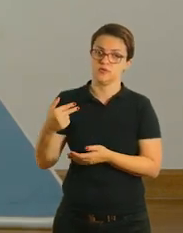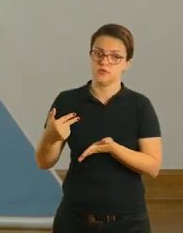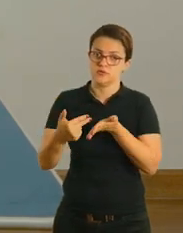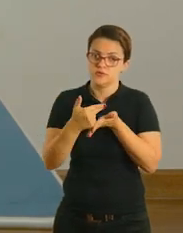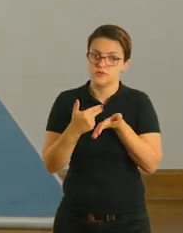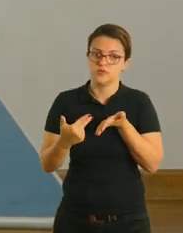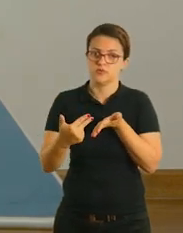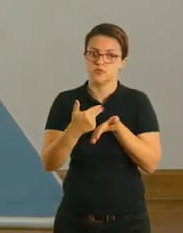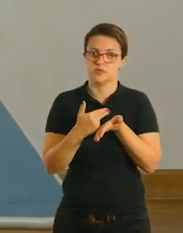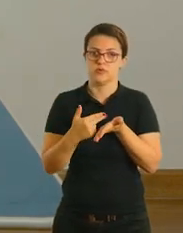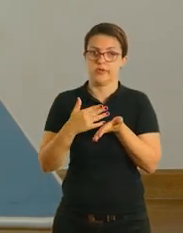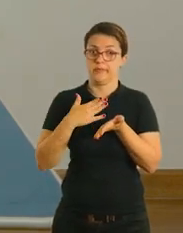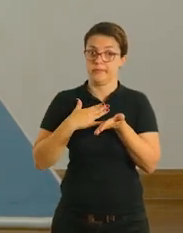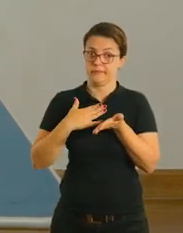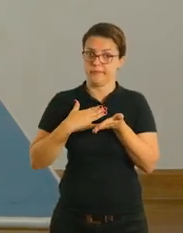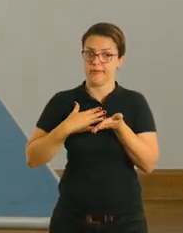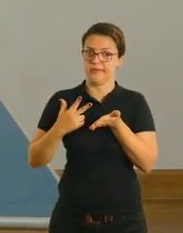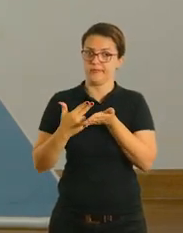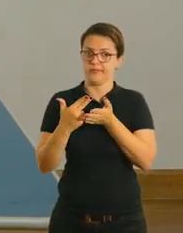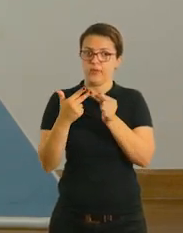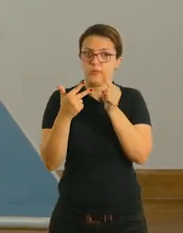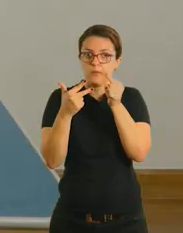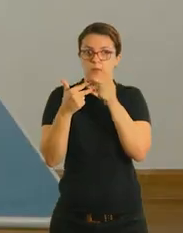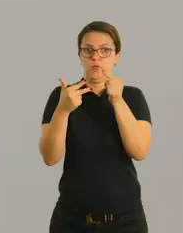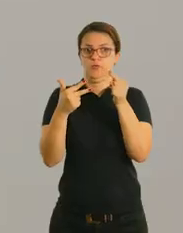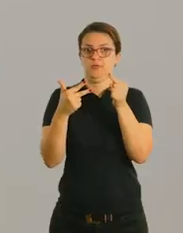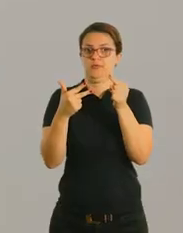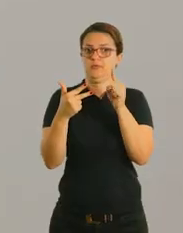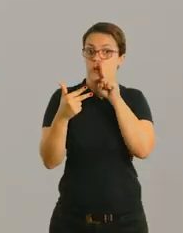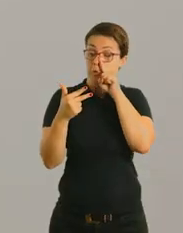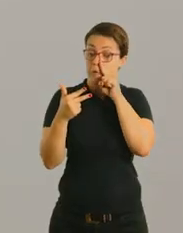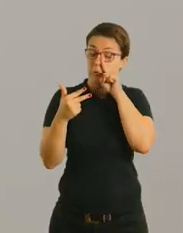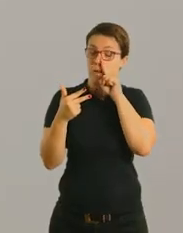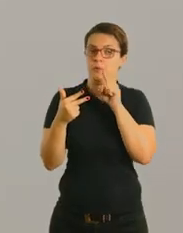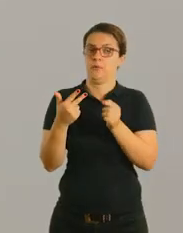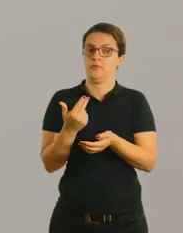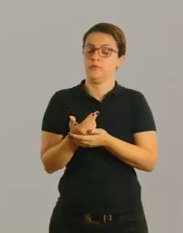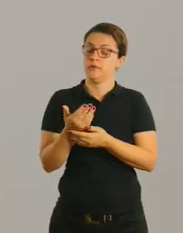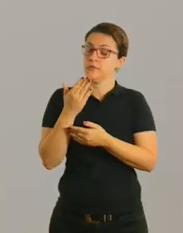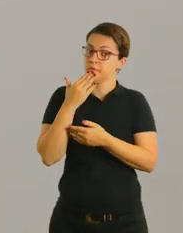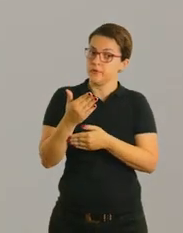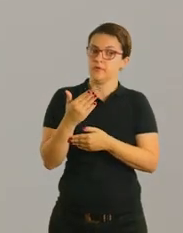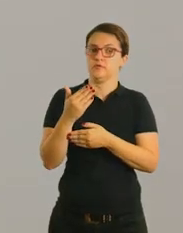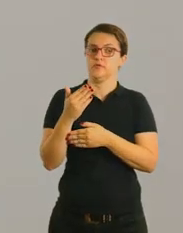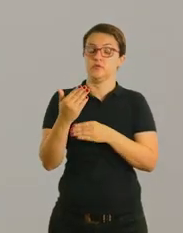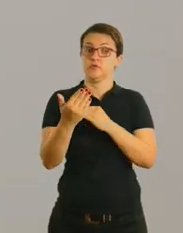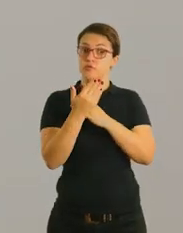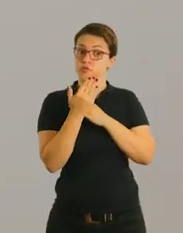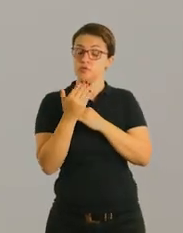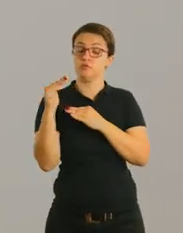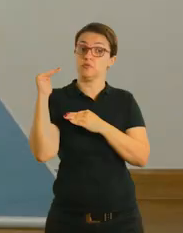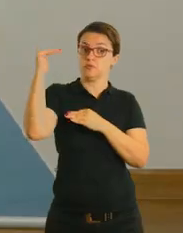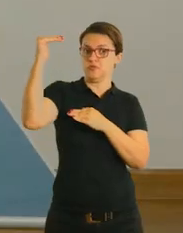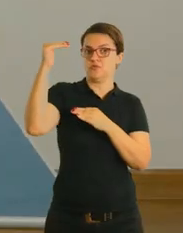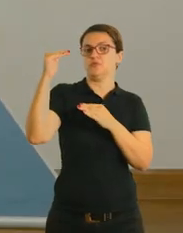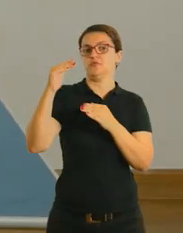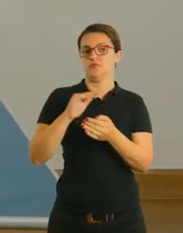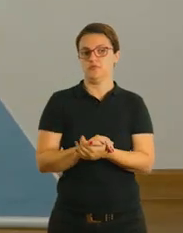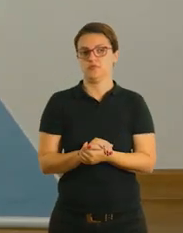A minha tesoura tem ponta, por isso, na hora de usar, sempre peça ajuda desse